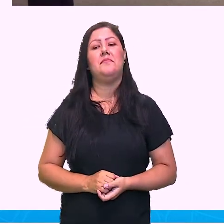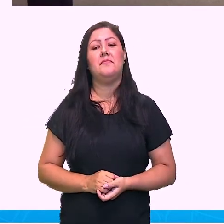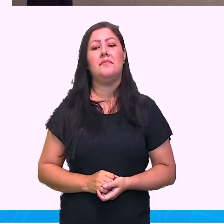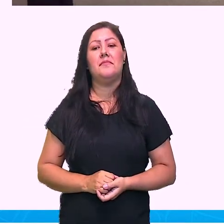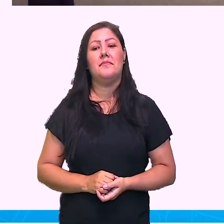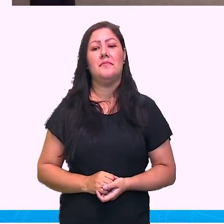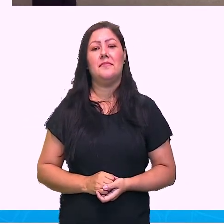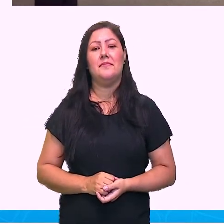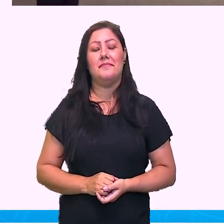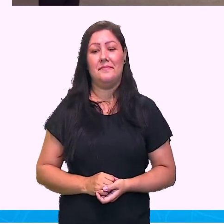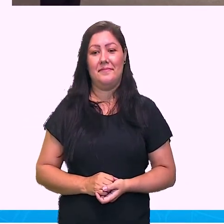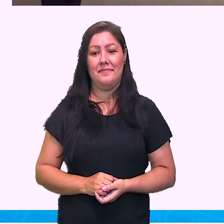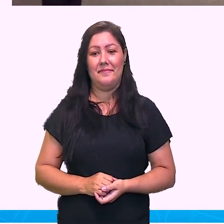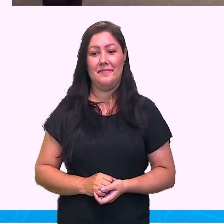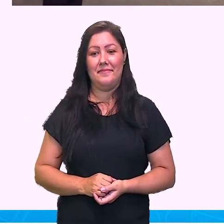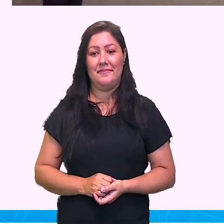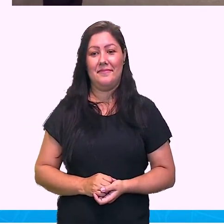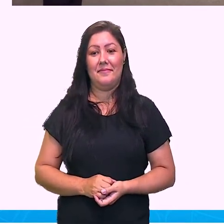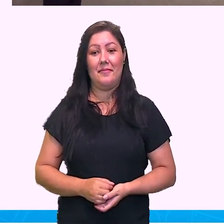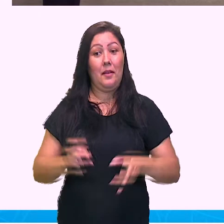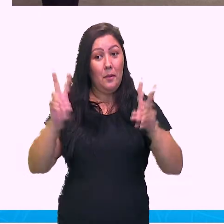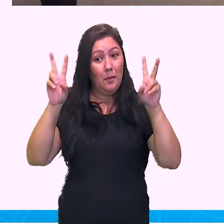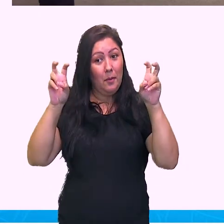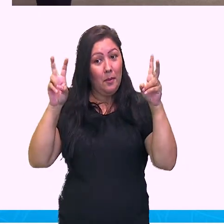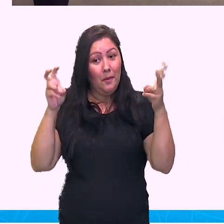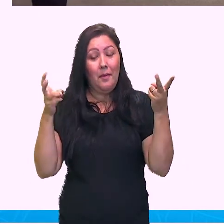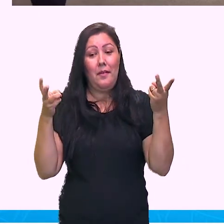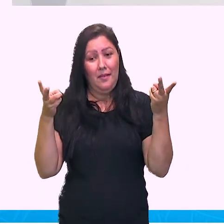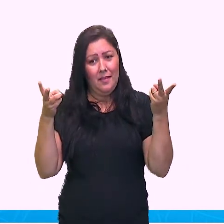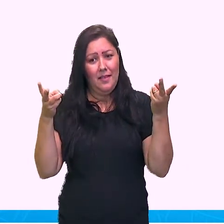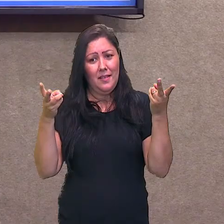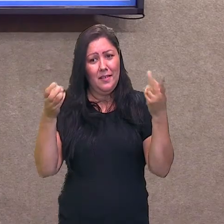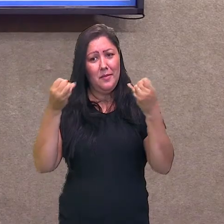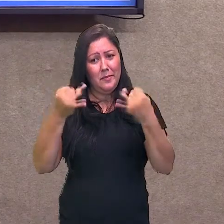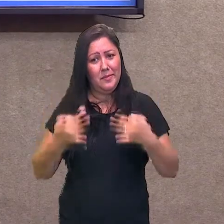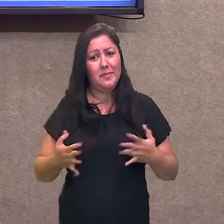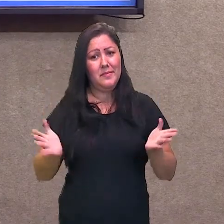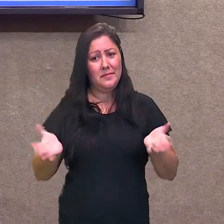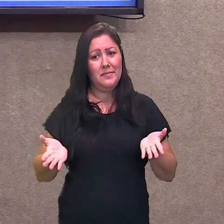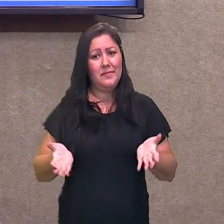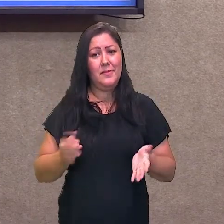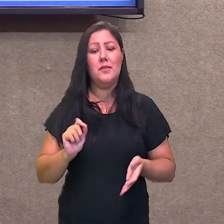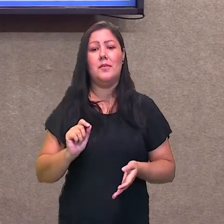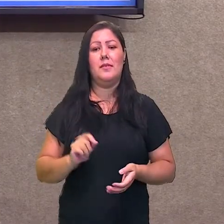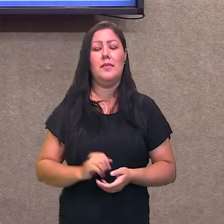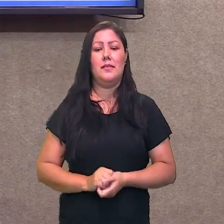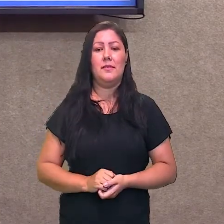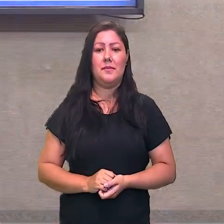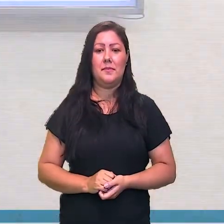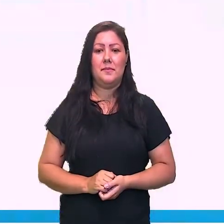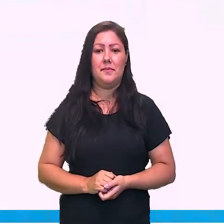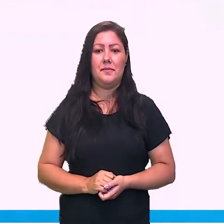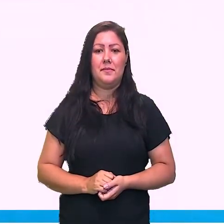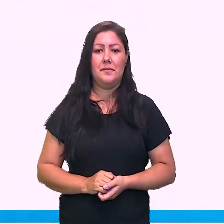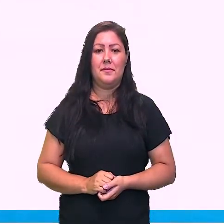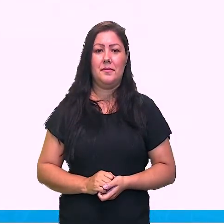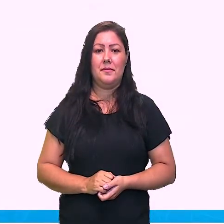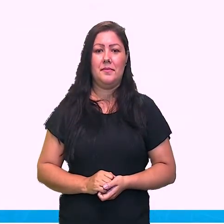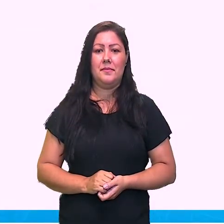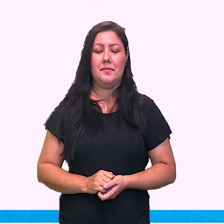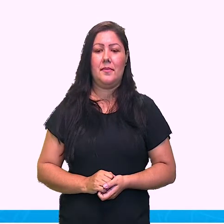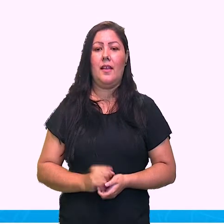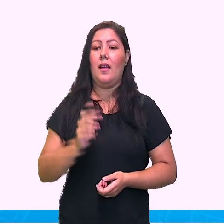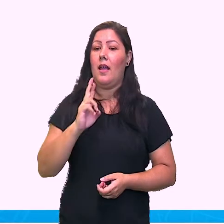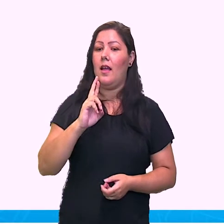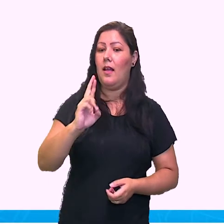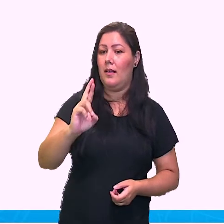Esqueceu que é o tema da aula? Mas é importante. A resposta para essa pergunta depende